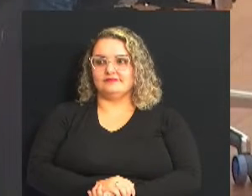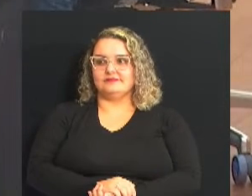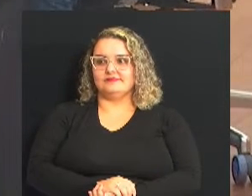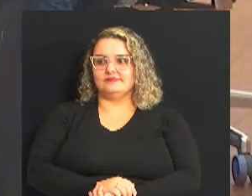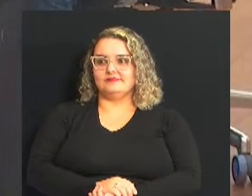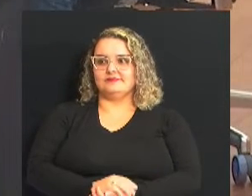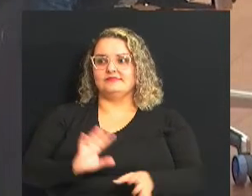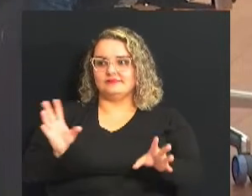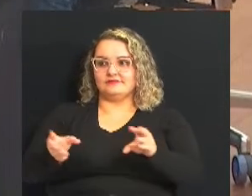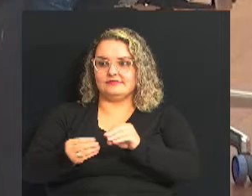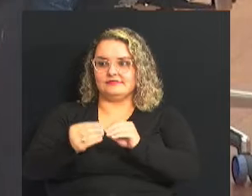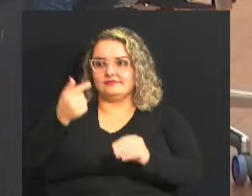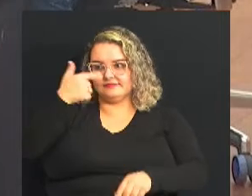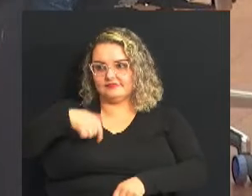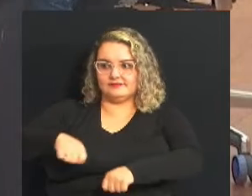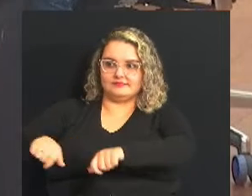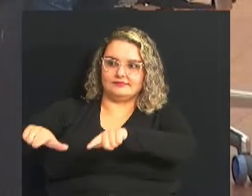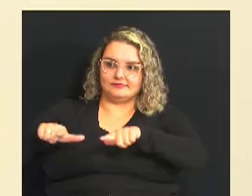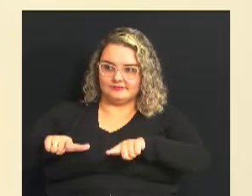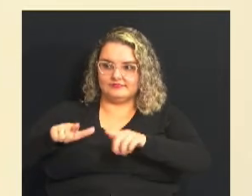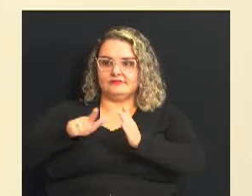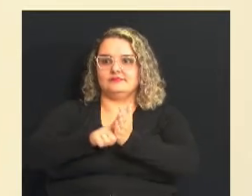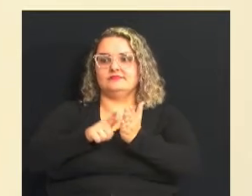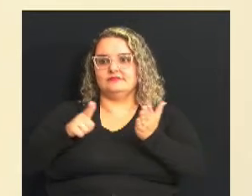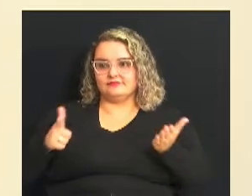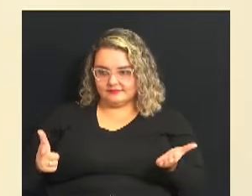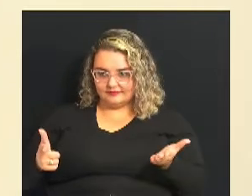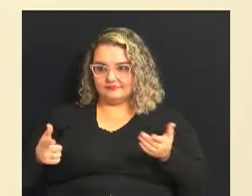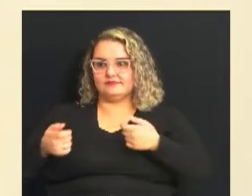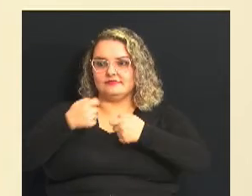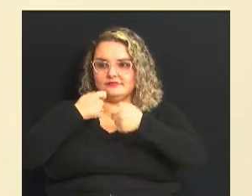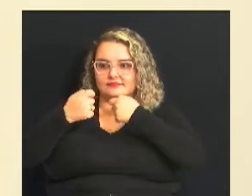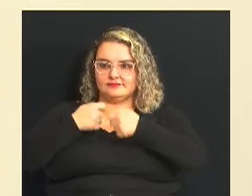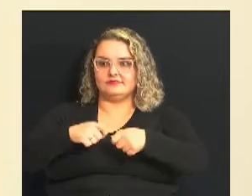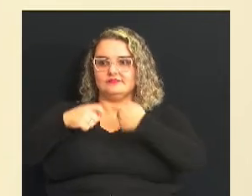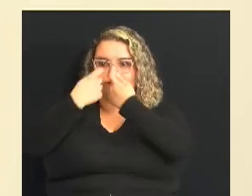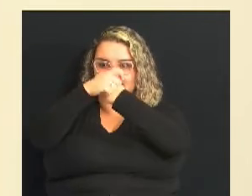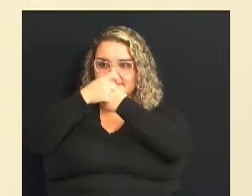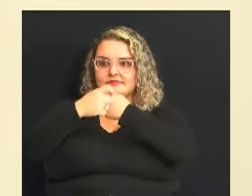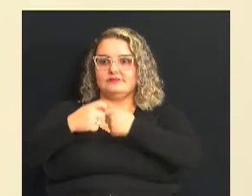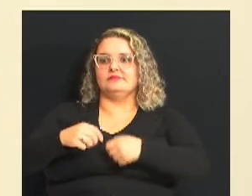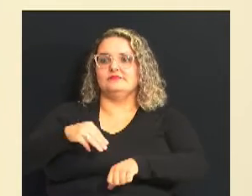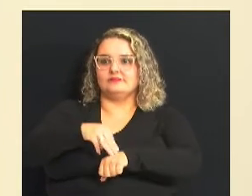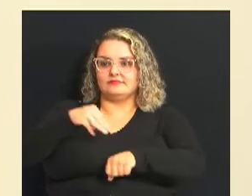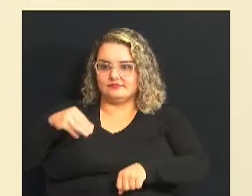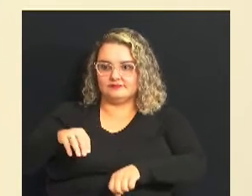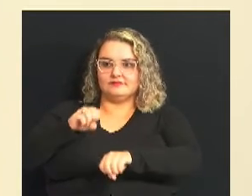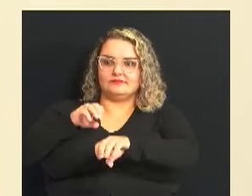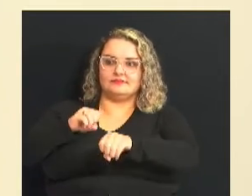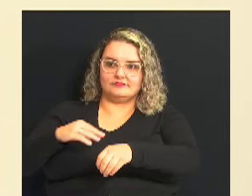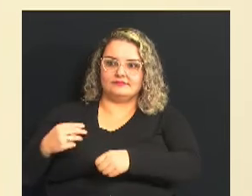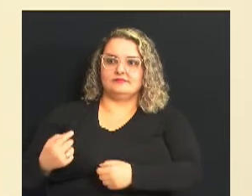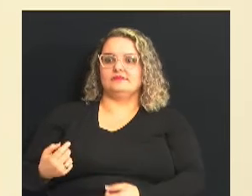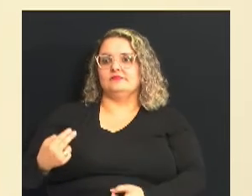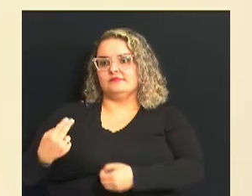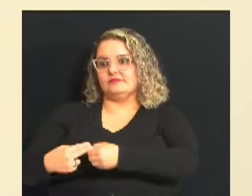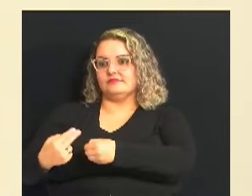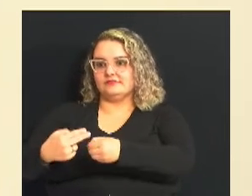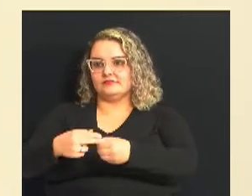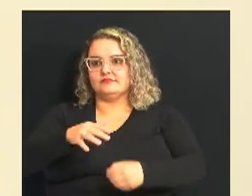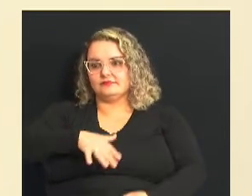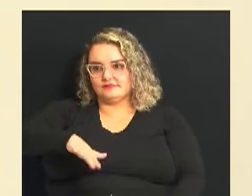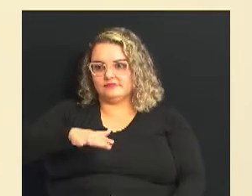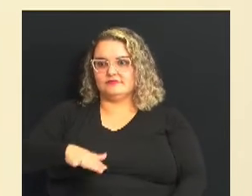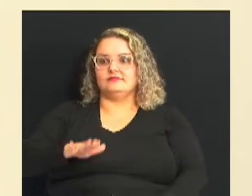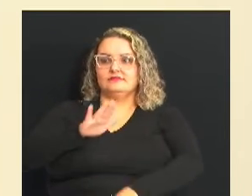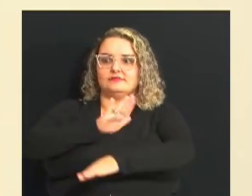rapidamente, eu sou formado em jornalismo pela PUC Campinas, sou mestre em educação pela Unicamp. Comecei minha carreira na área como assessor de imprensa